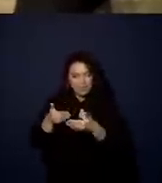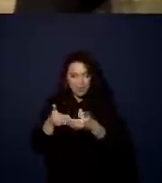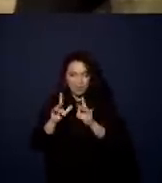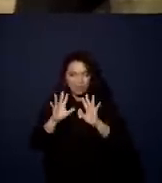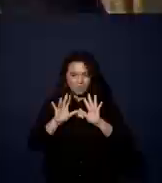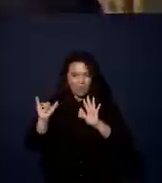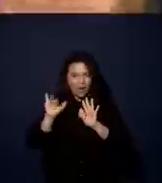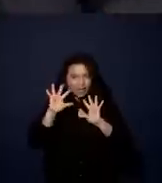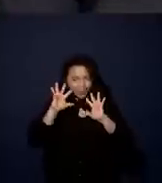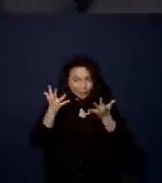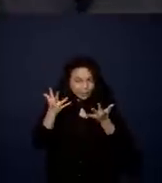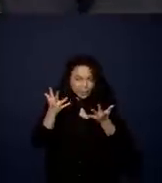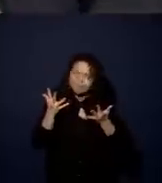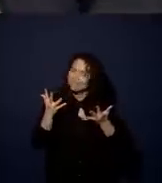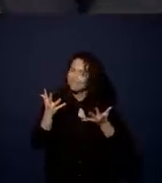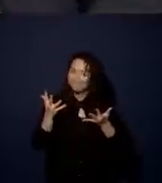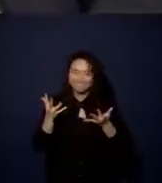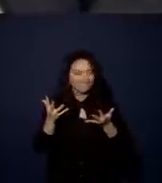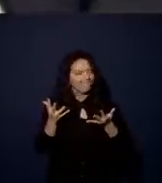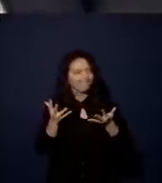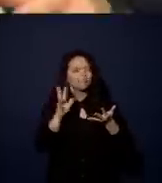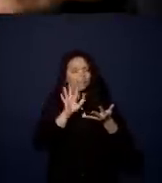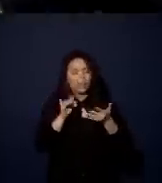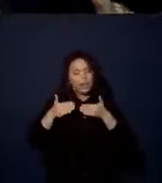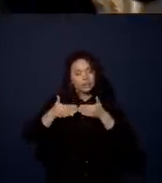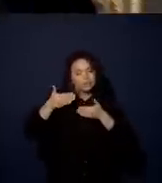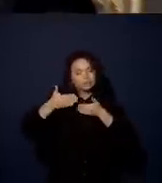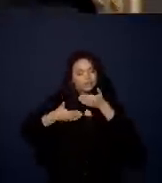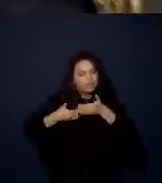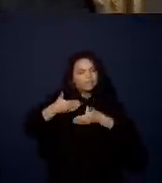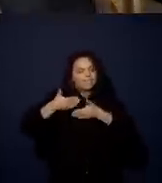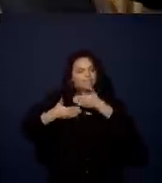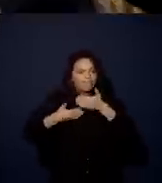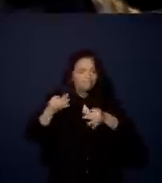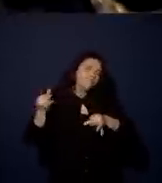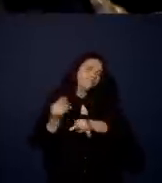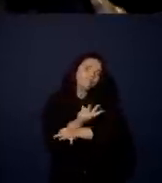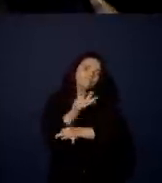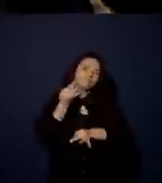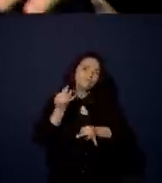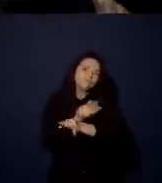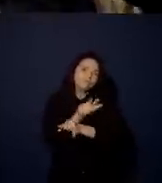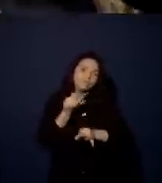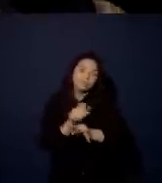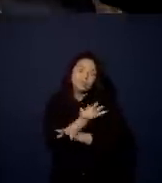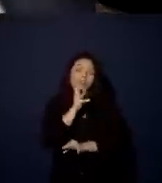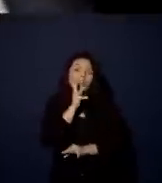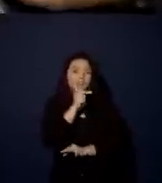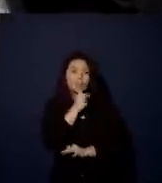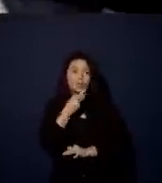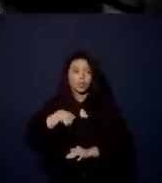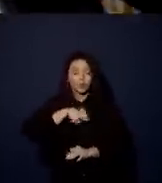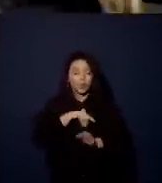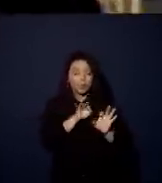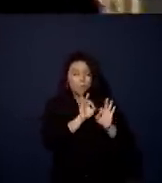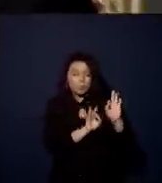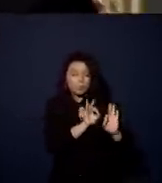parecem que vai um pouco mais adiante então a gente tá Preparou a companhia e vem preparando cada